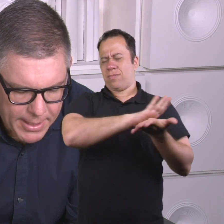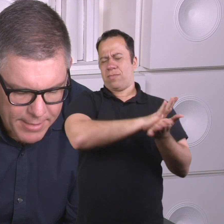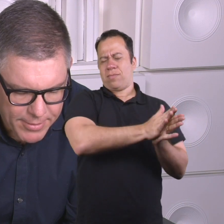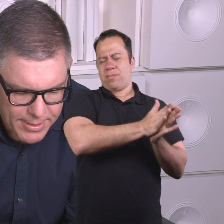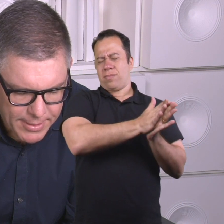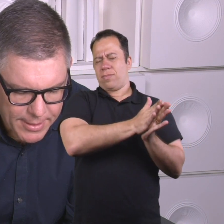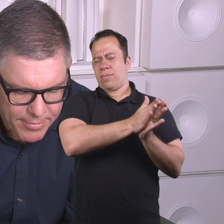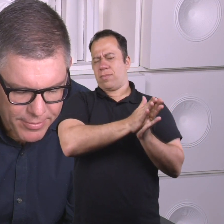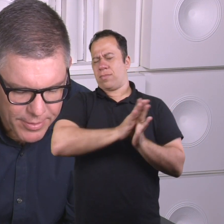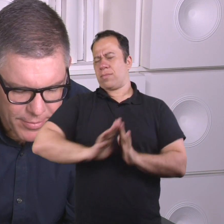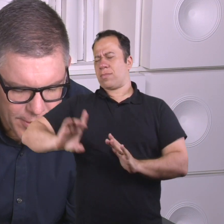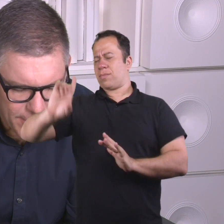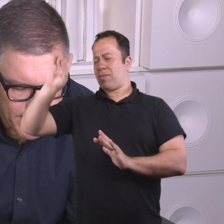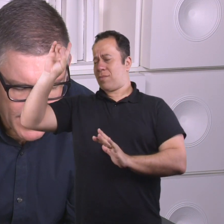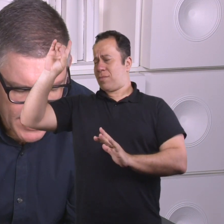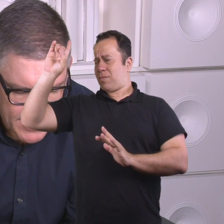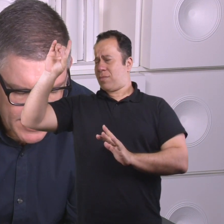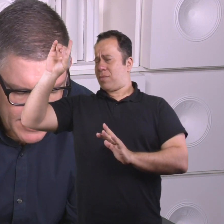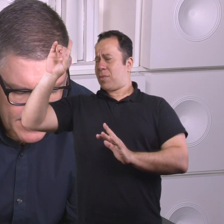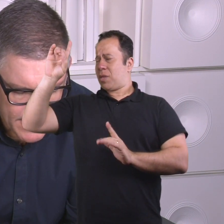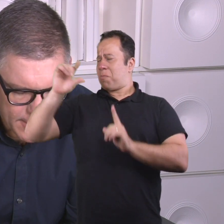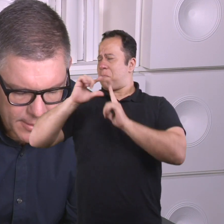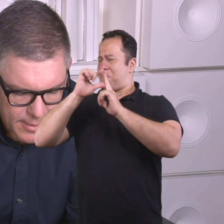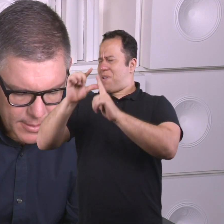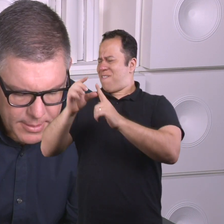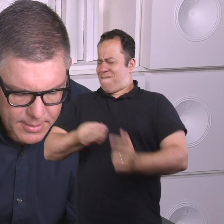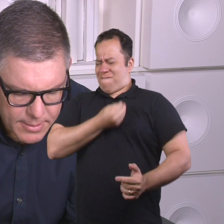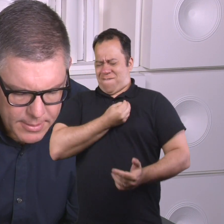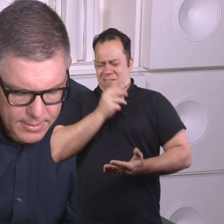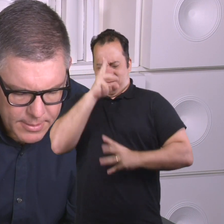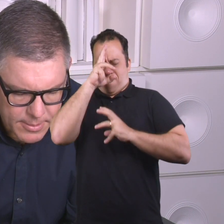tua palavra, que é viva e eficaz,